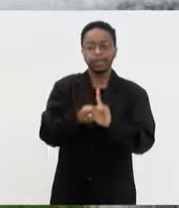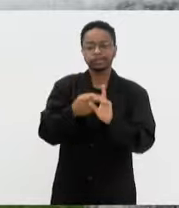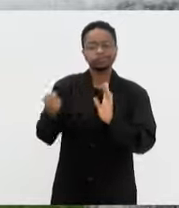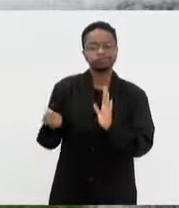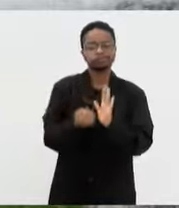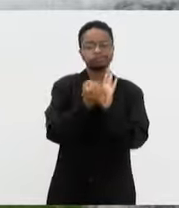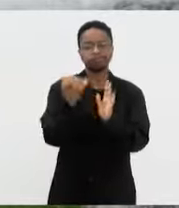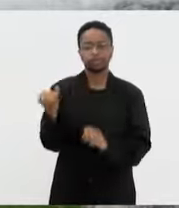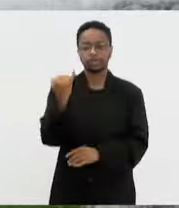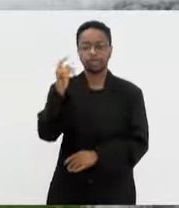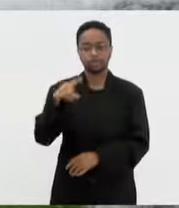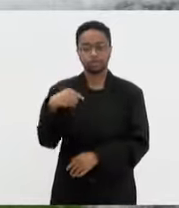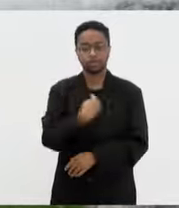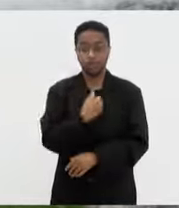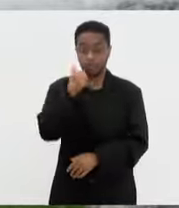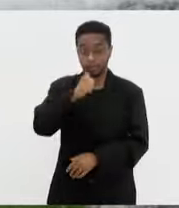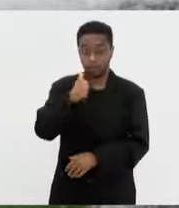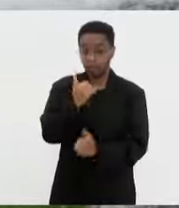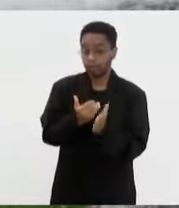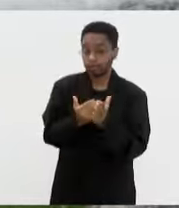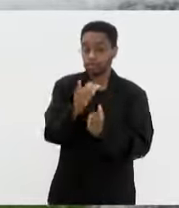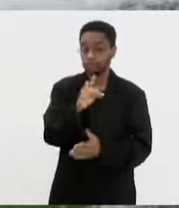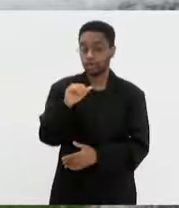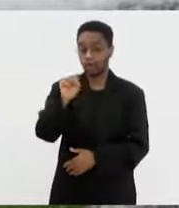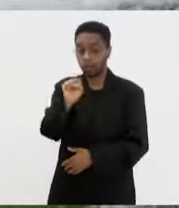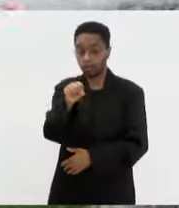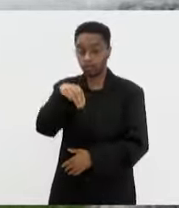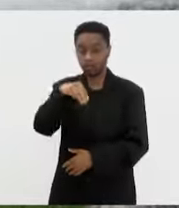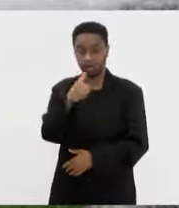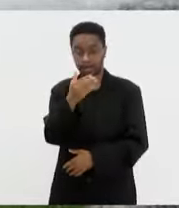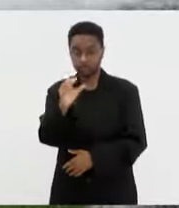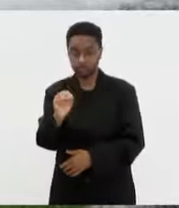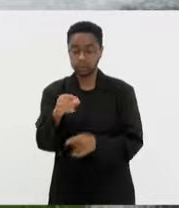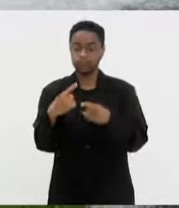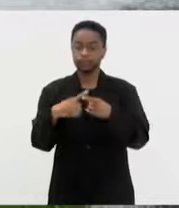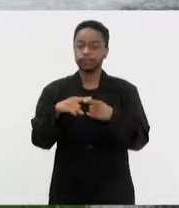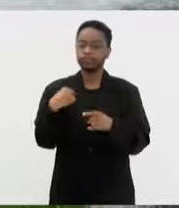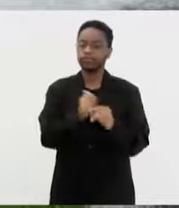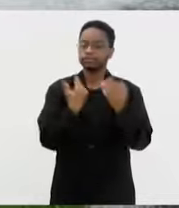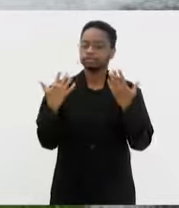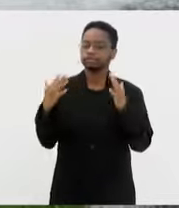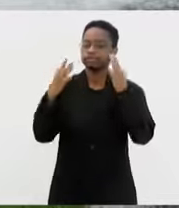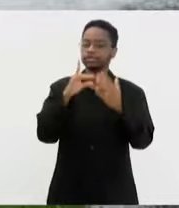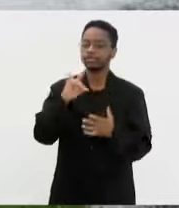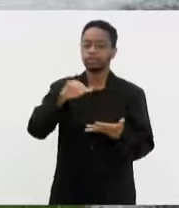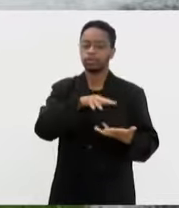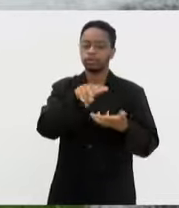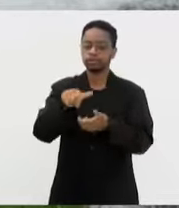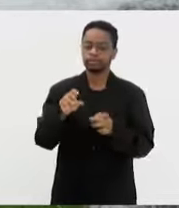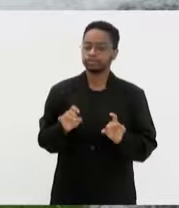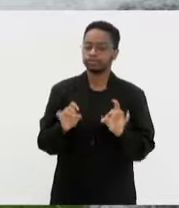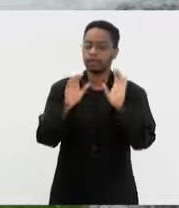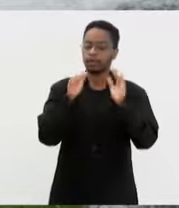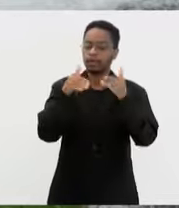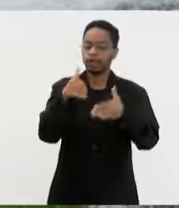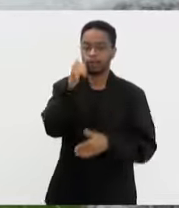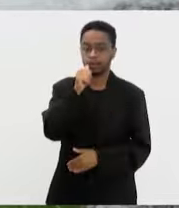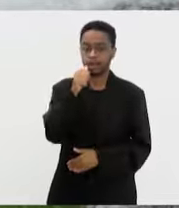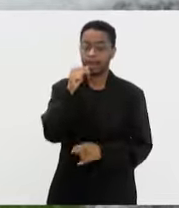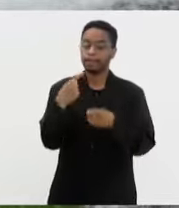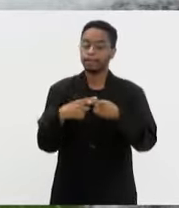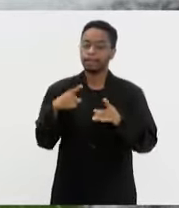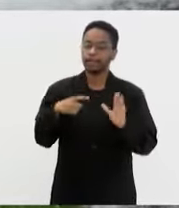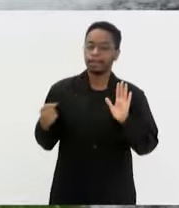nós mulheres, a começar pelo dia 8 de março, onde se comemora o Dia Internacional da Mulher, que é marcado